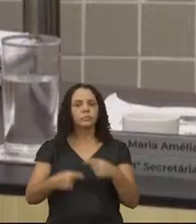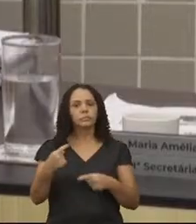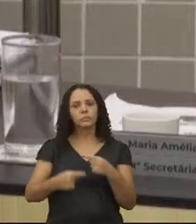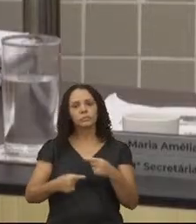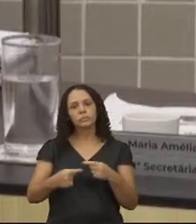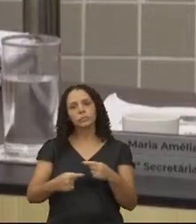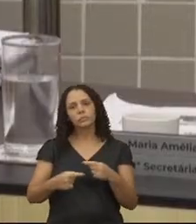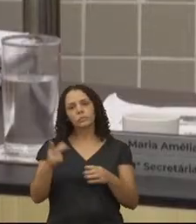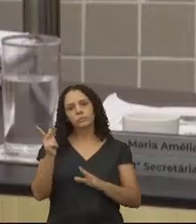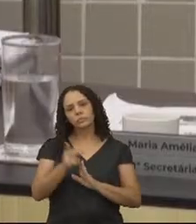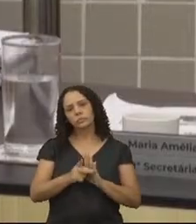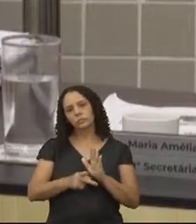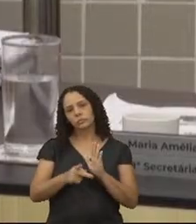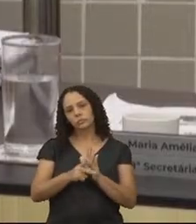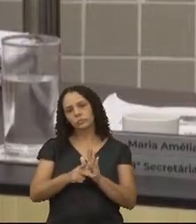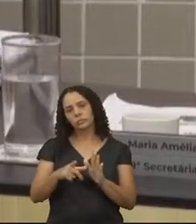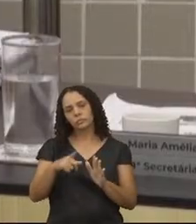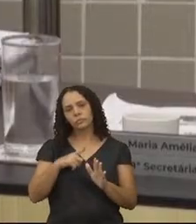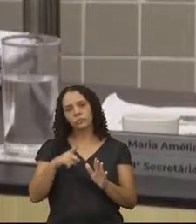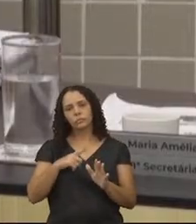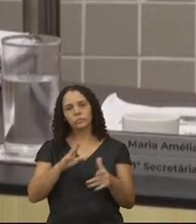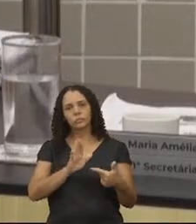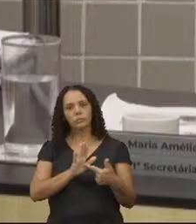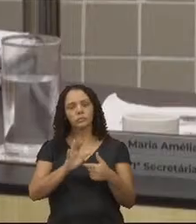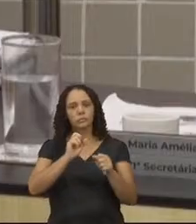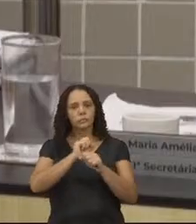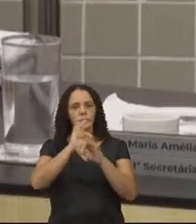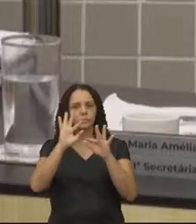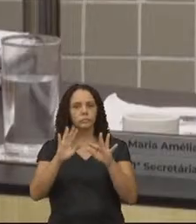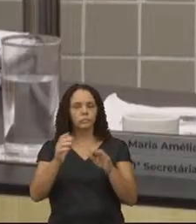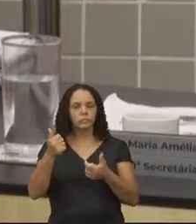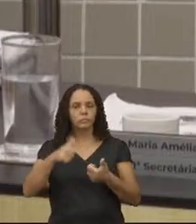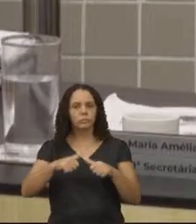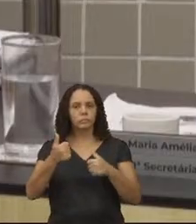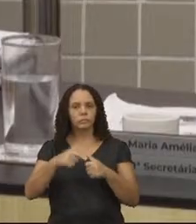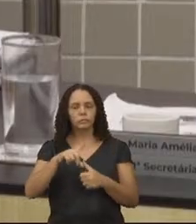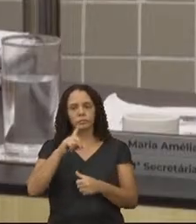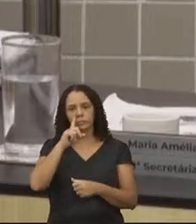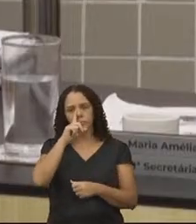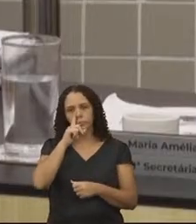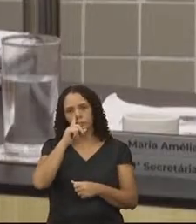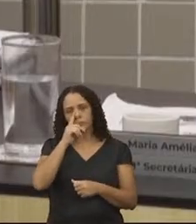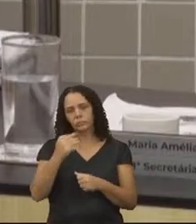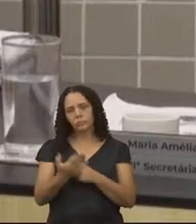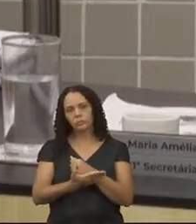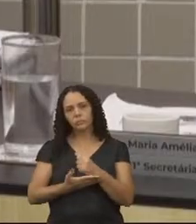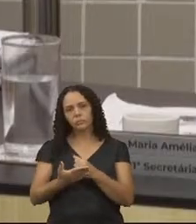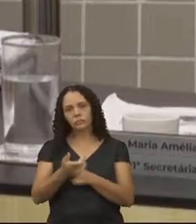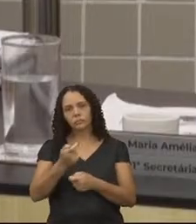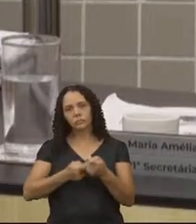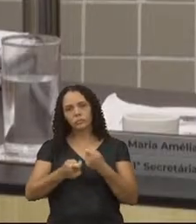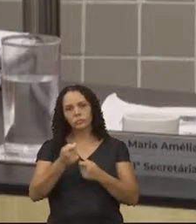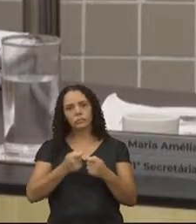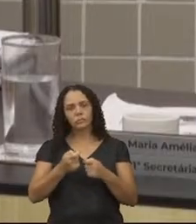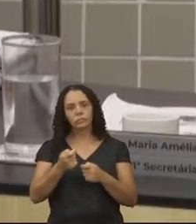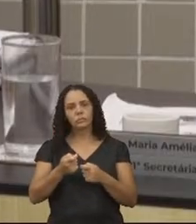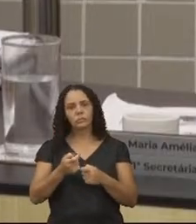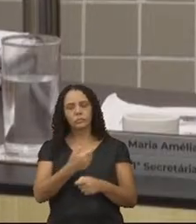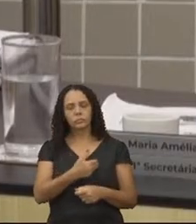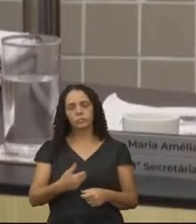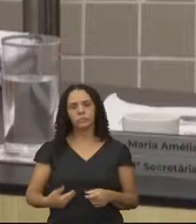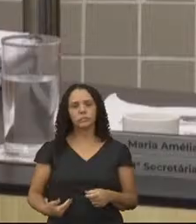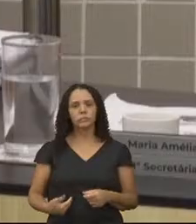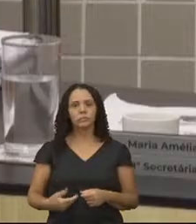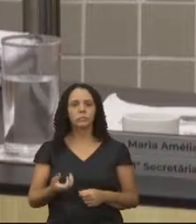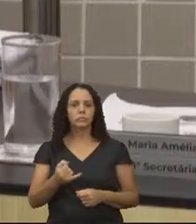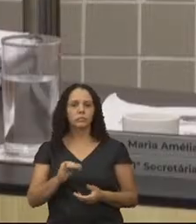sejam conduzidos com integridade, transparência e avaliação de riscos. A base da administração está na governança.